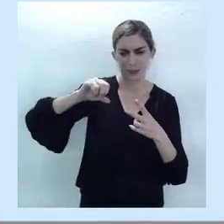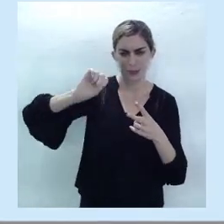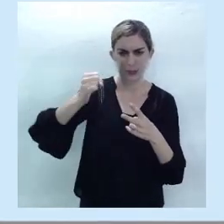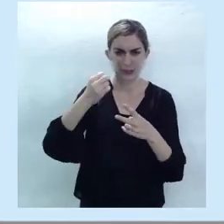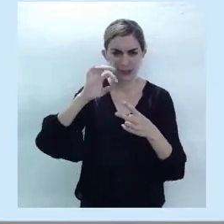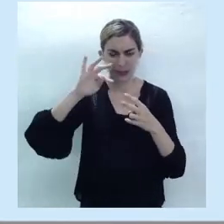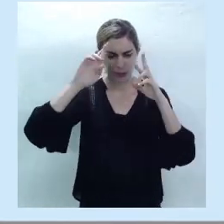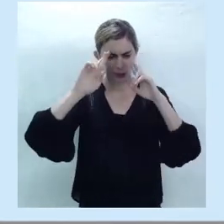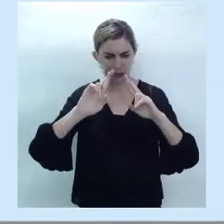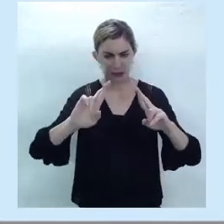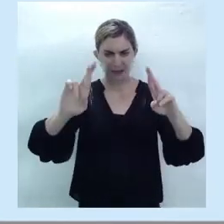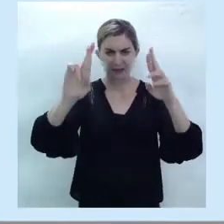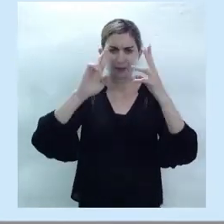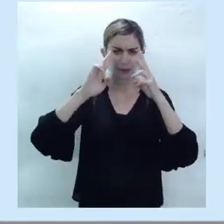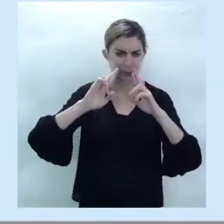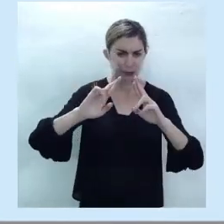coexistência,